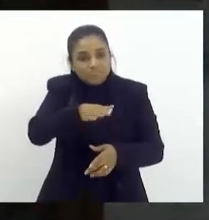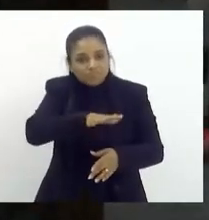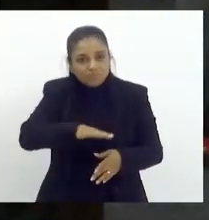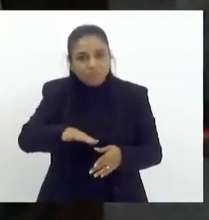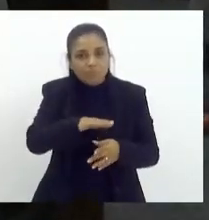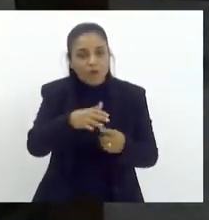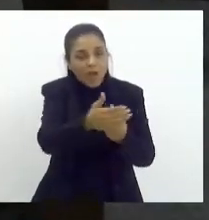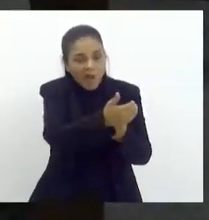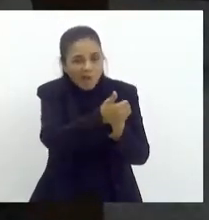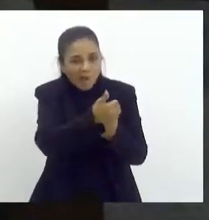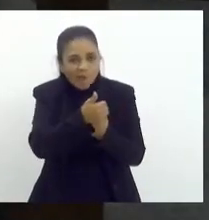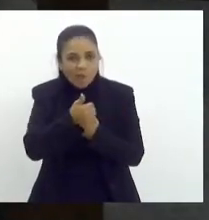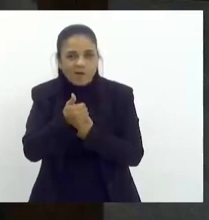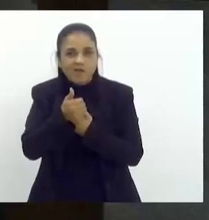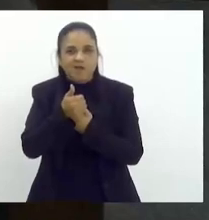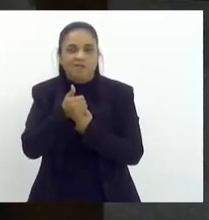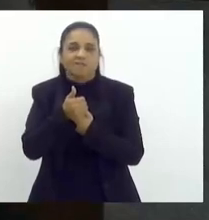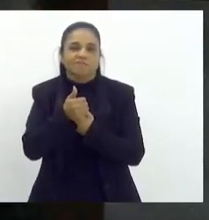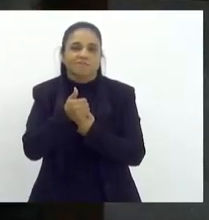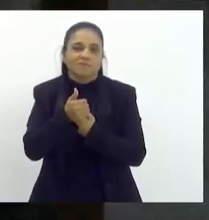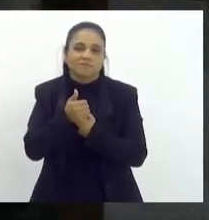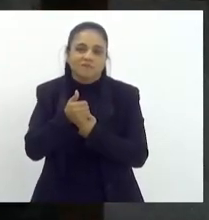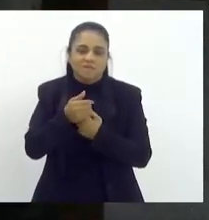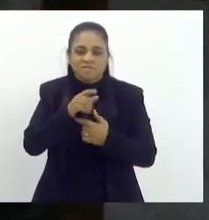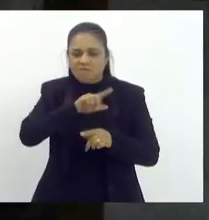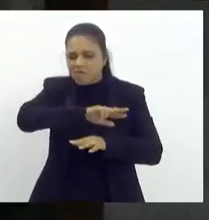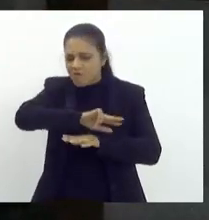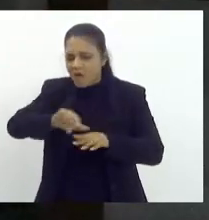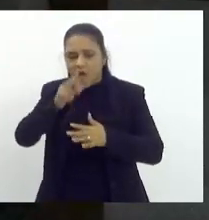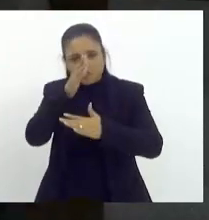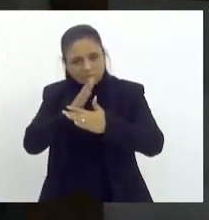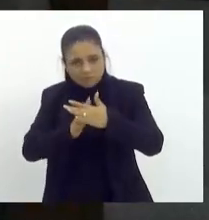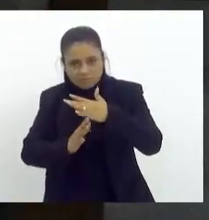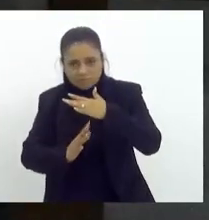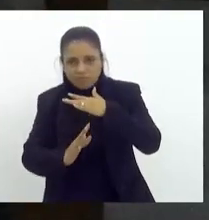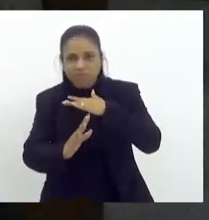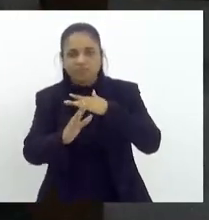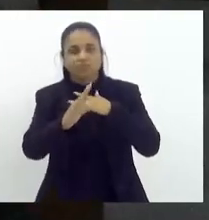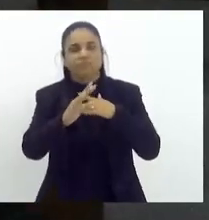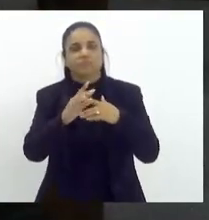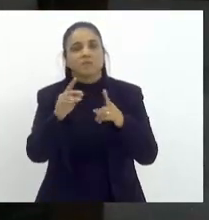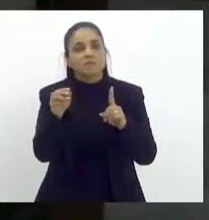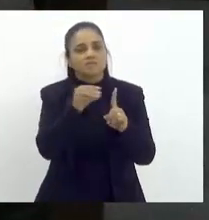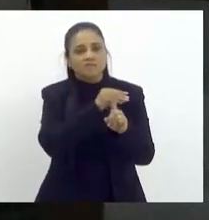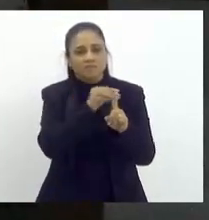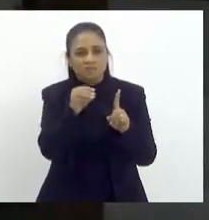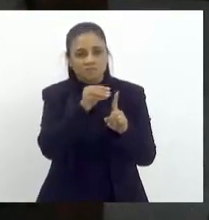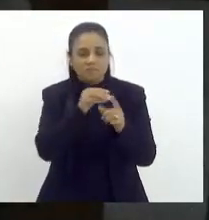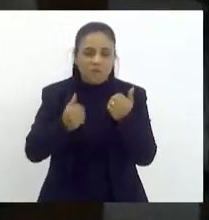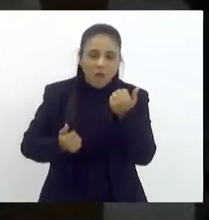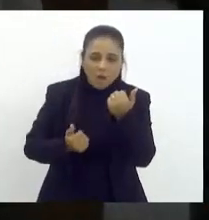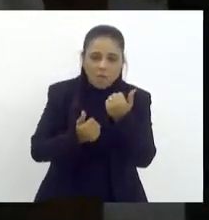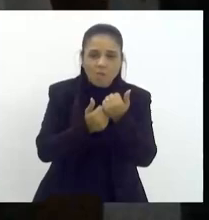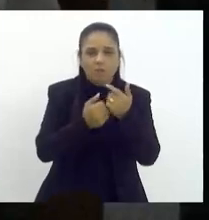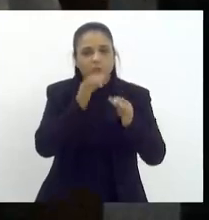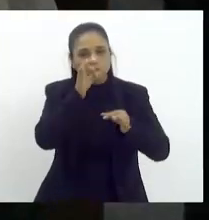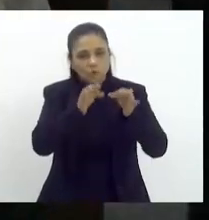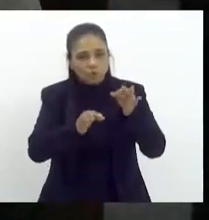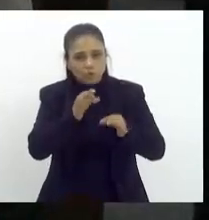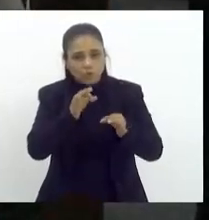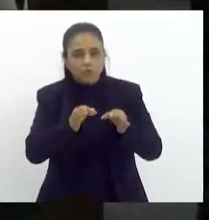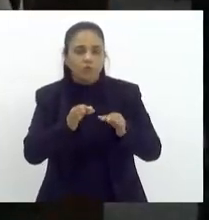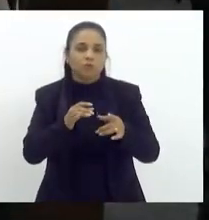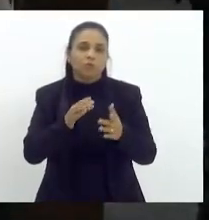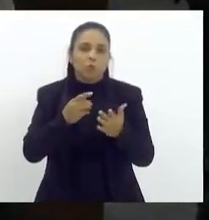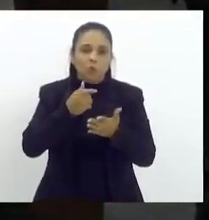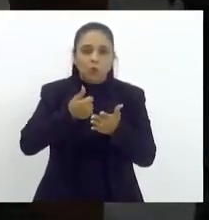acolhia diversos refugiados em situações vulneráveis e prestava serviços como apoio jurídico com